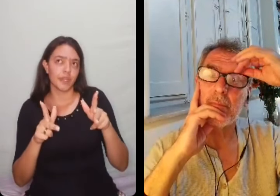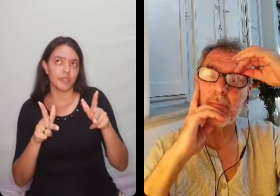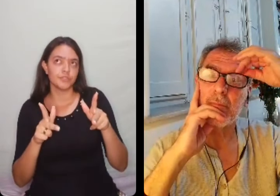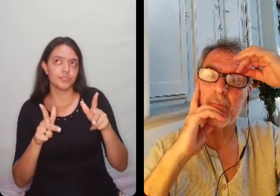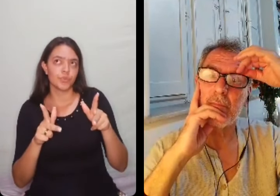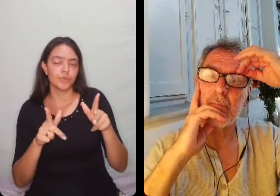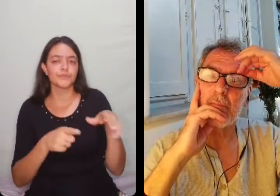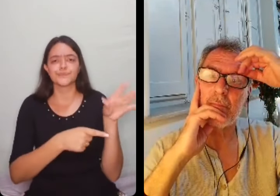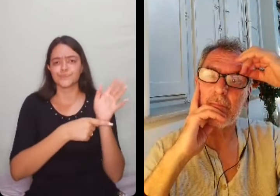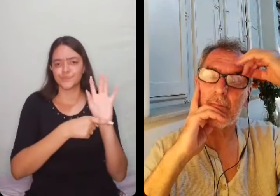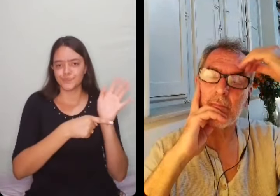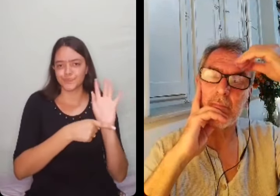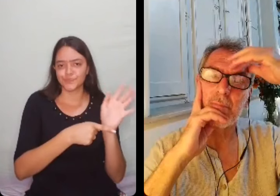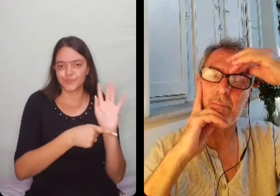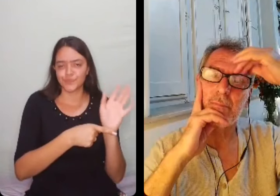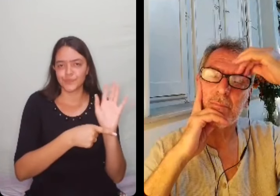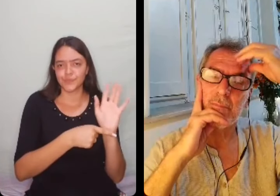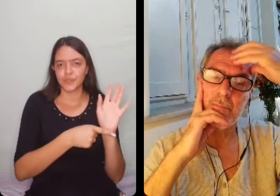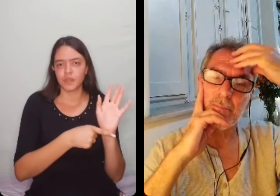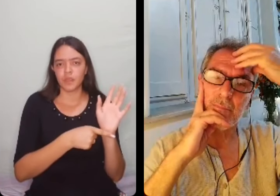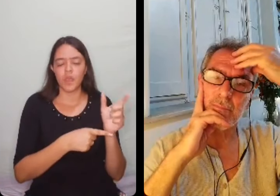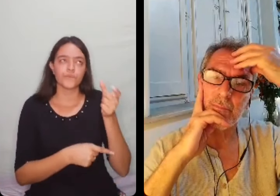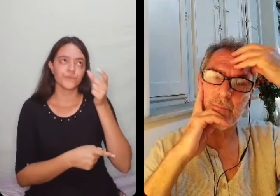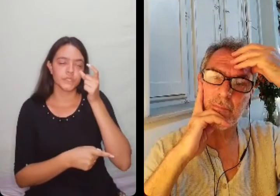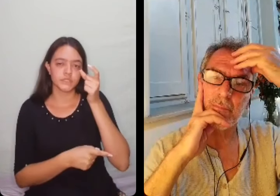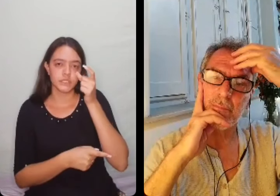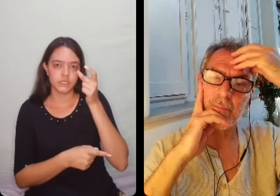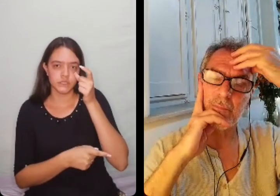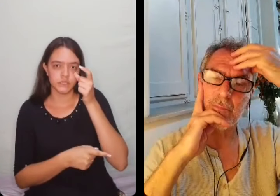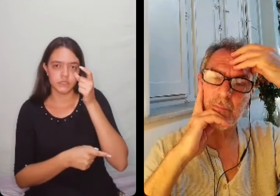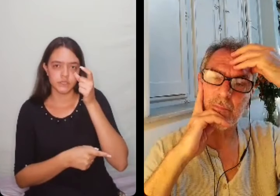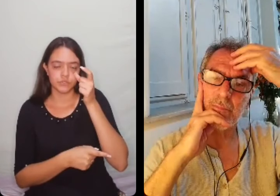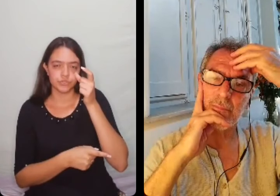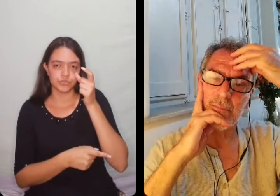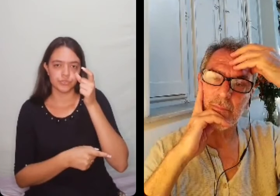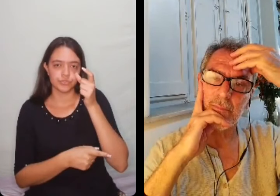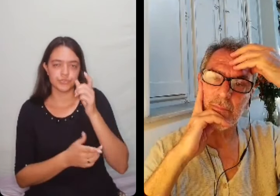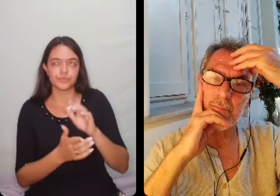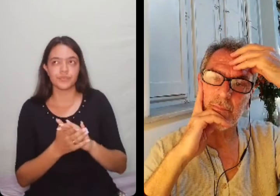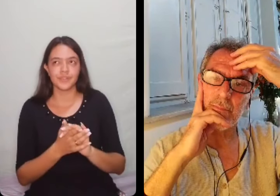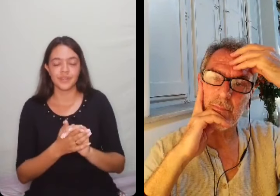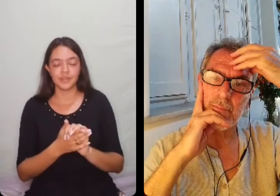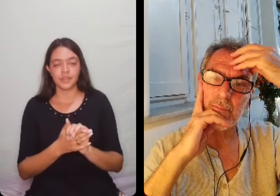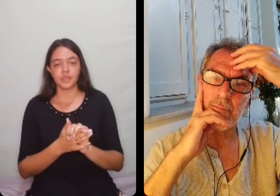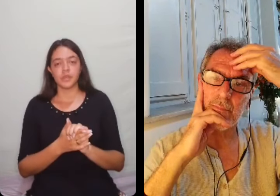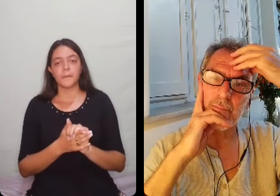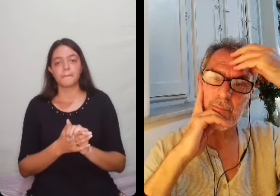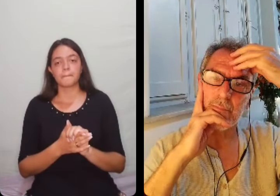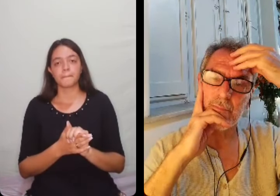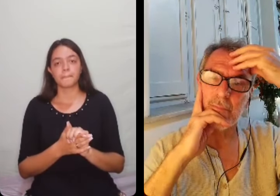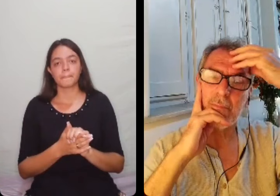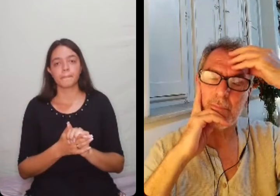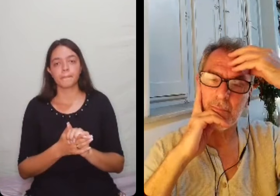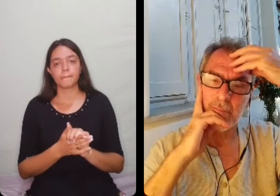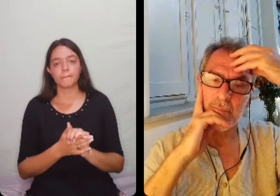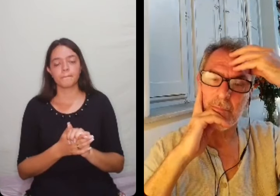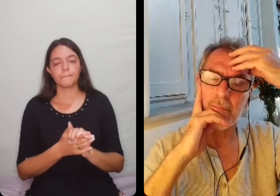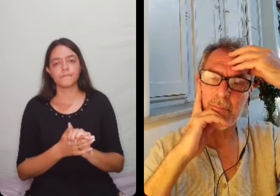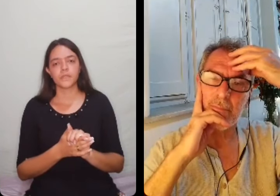E você assiste. Apesar de ser a acústica, sonoridade, a